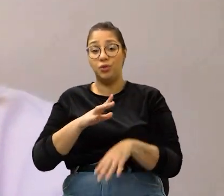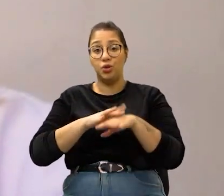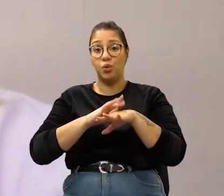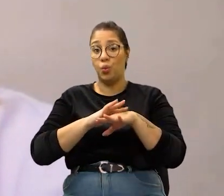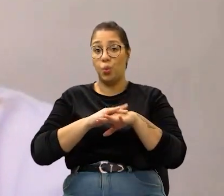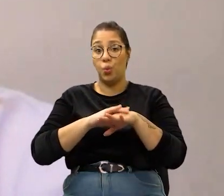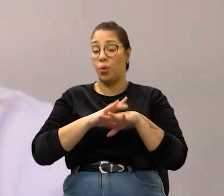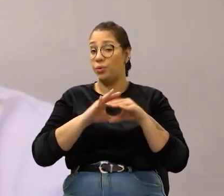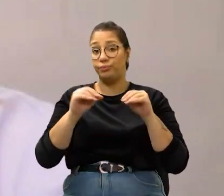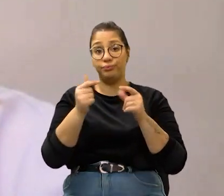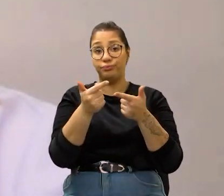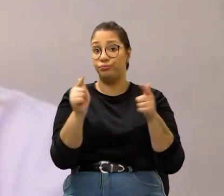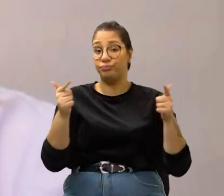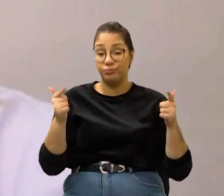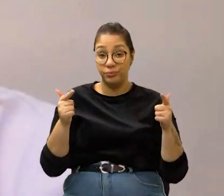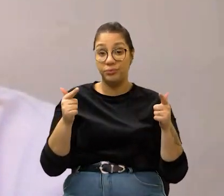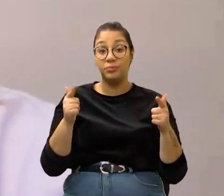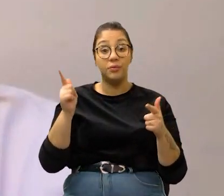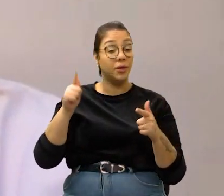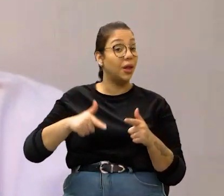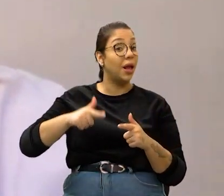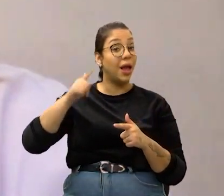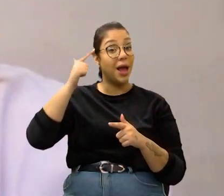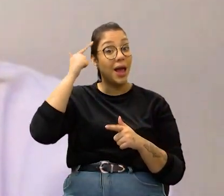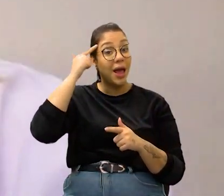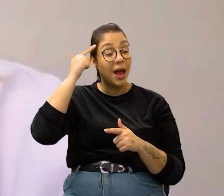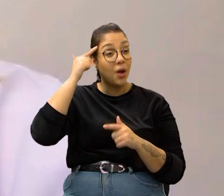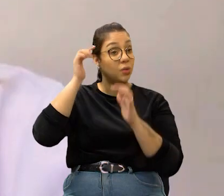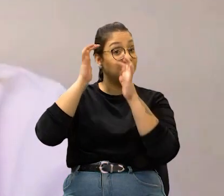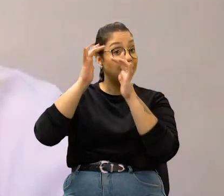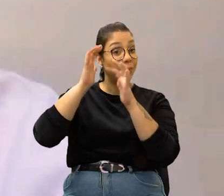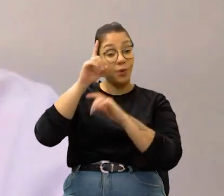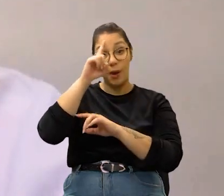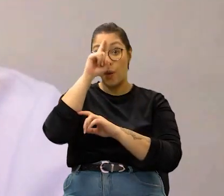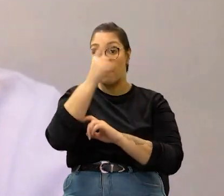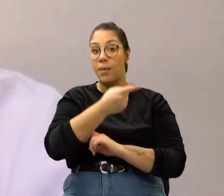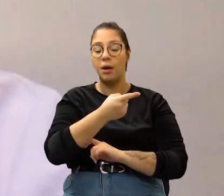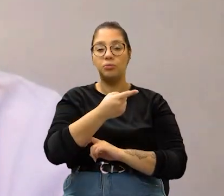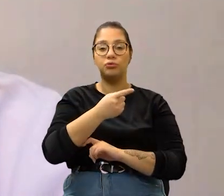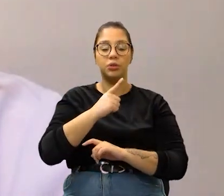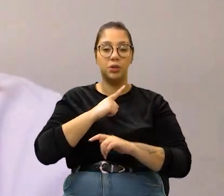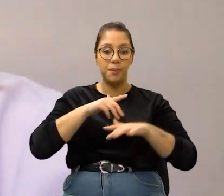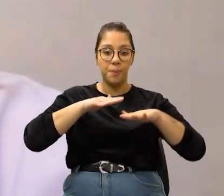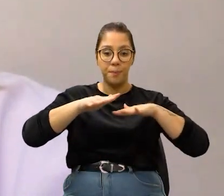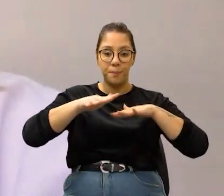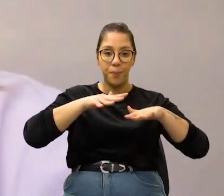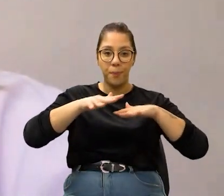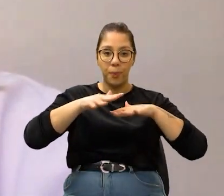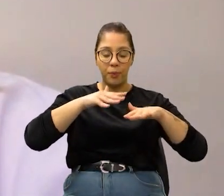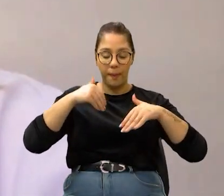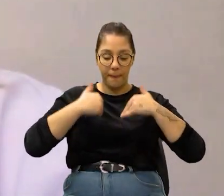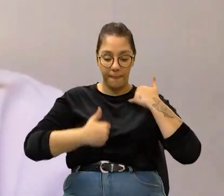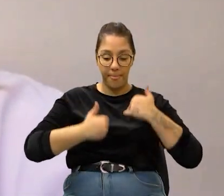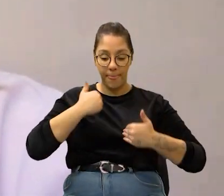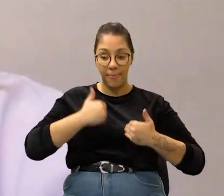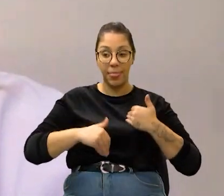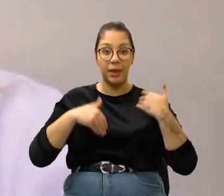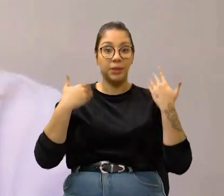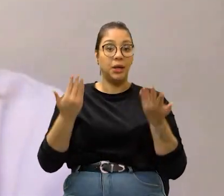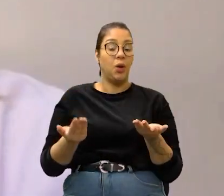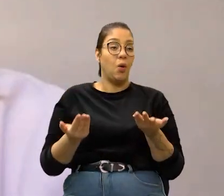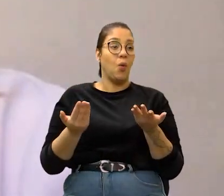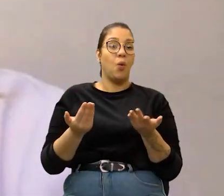incurável, um medo de ser. O nosso cérebro é nosso comando, né? Então, acho que isso